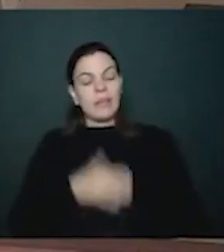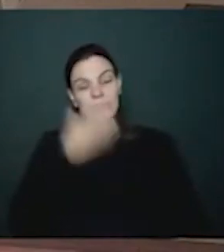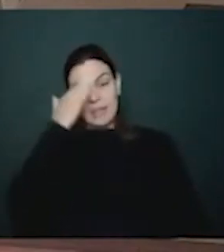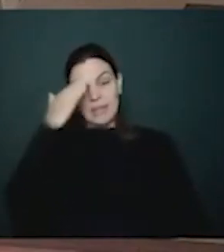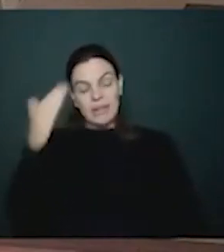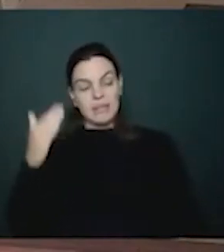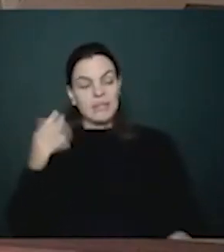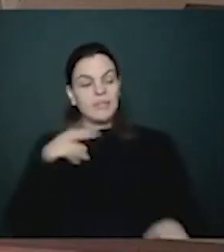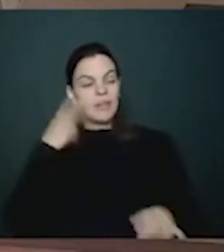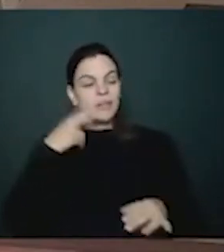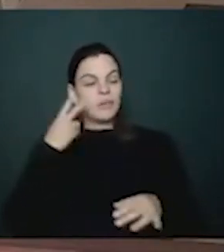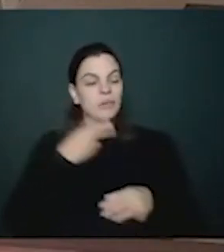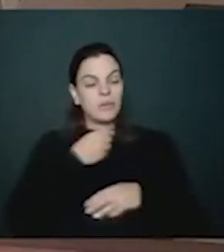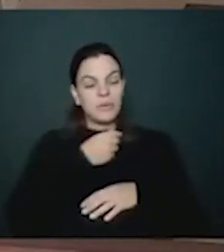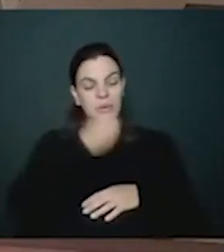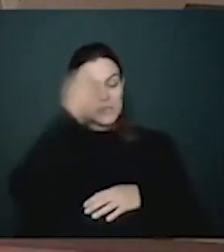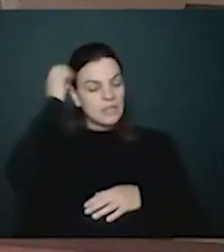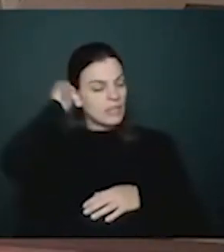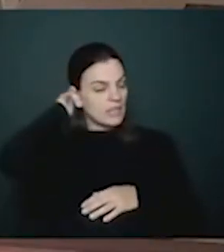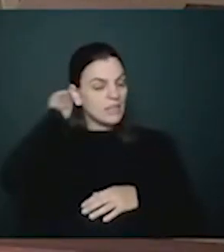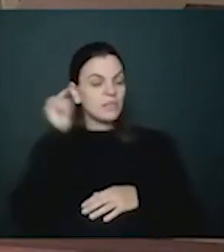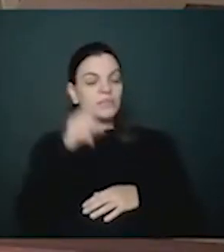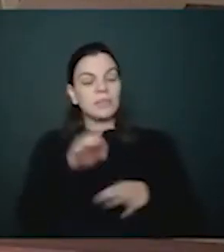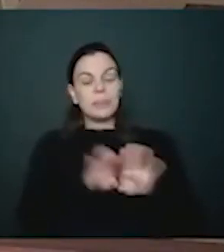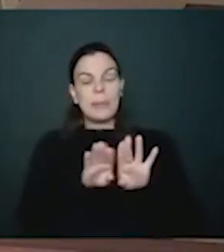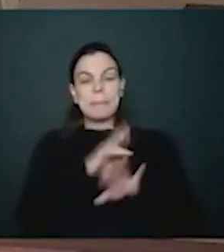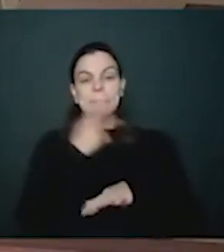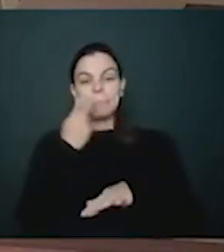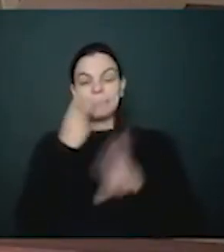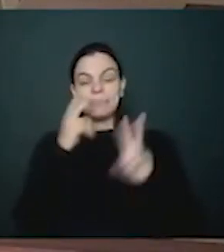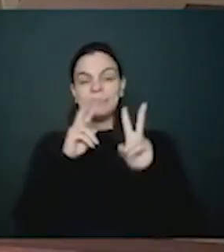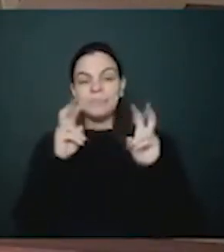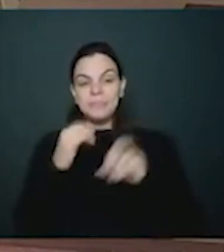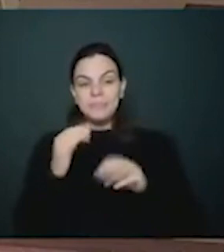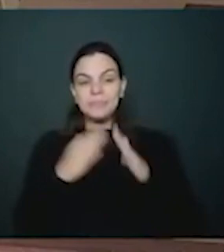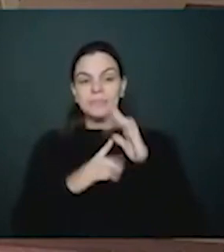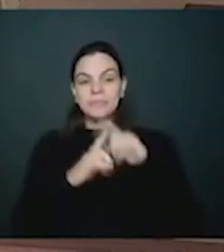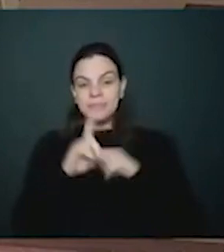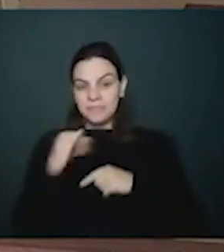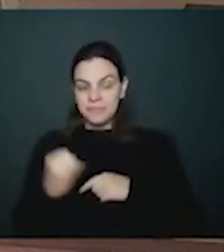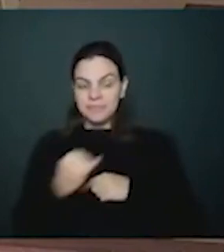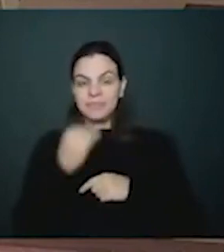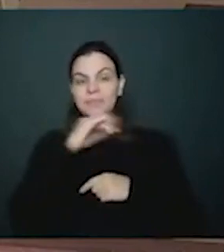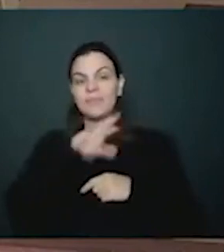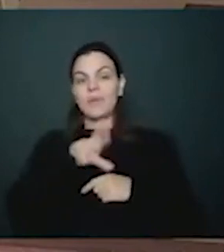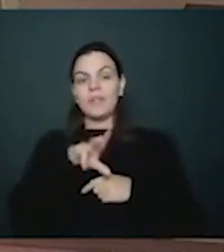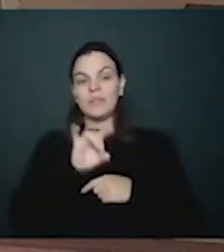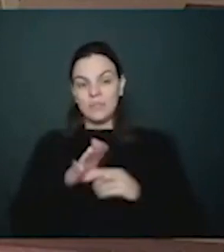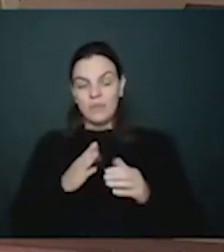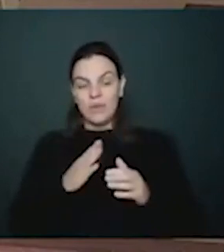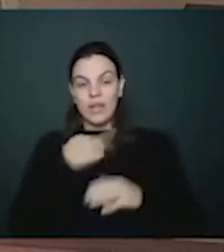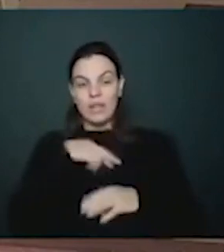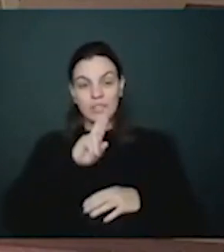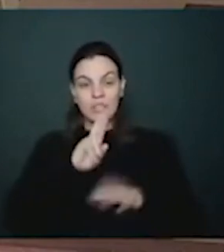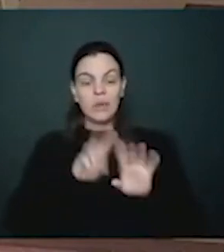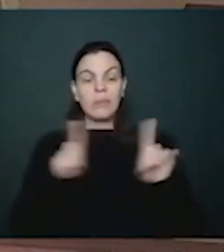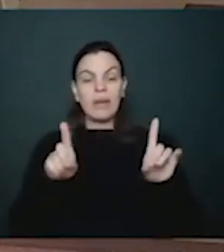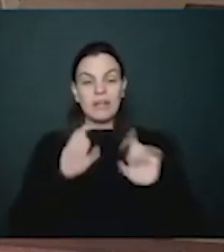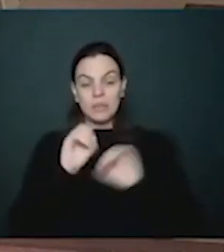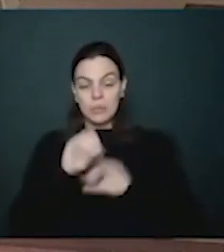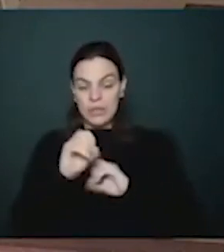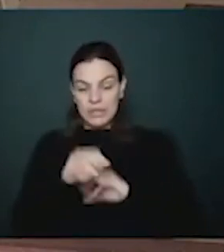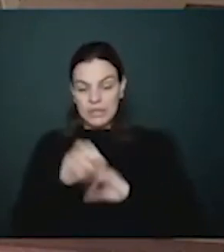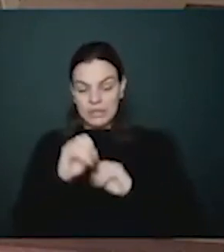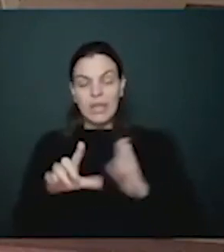também reforça essa importância da igreja, não só na questão da religião, mas na questão da educação, na questão do comércio, que